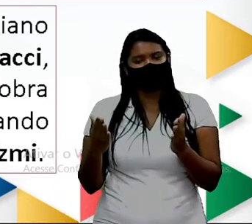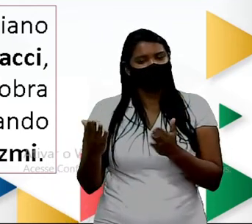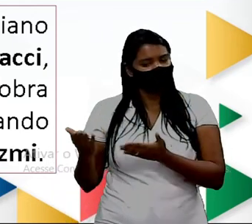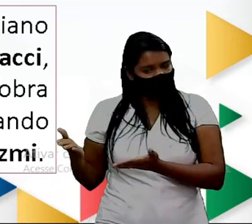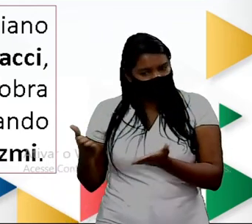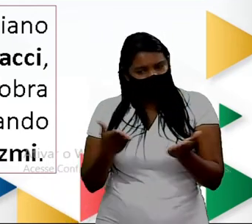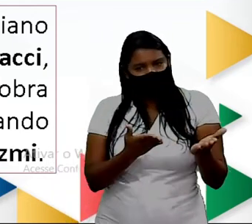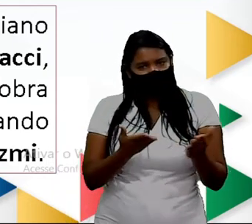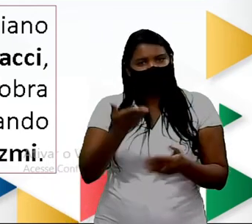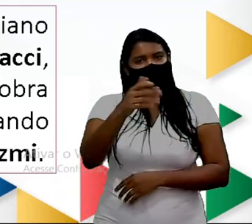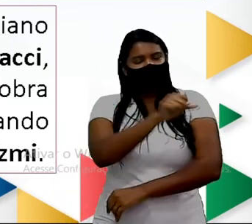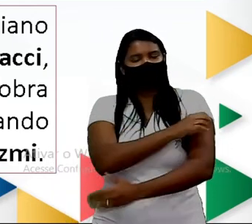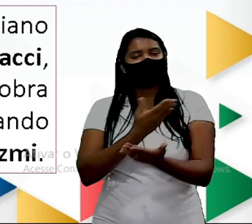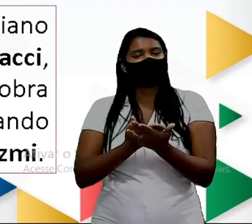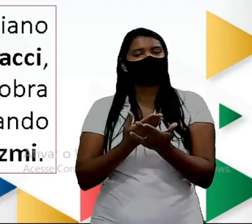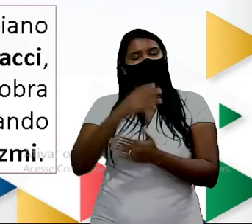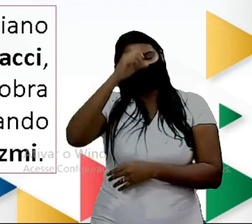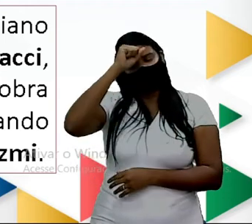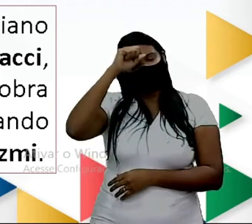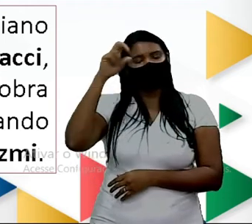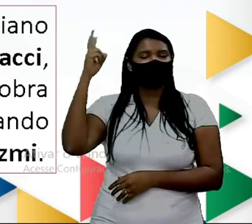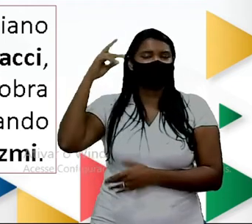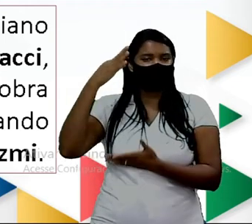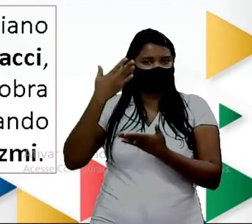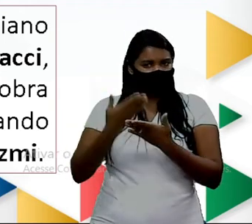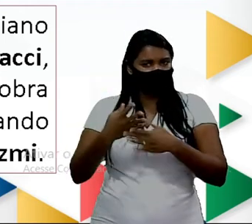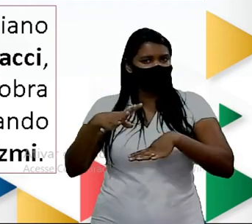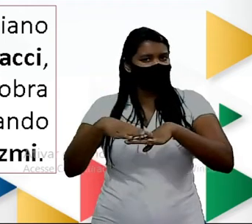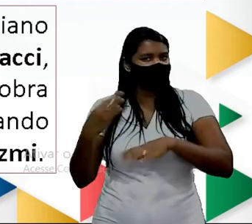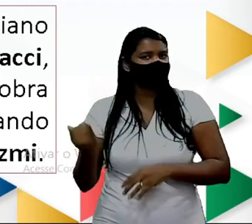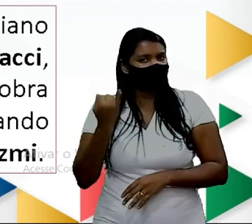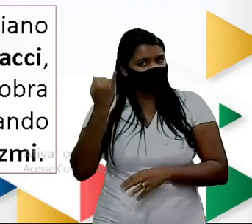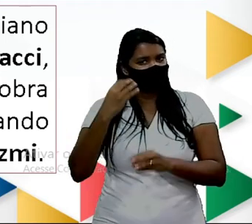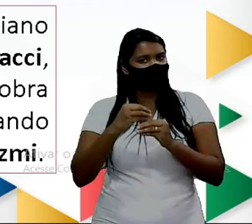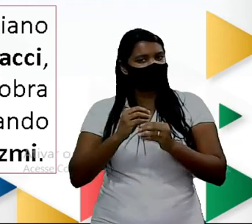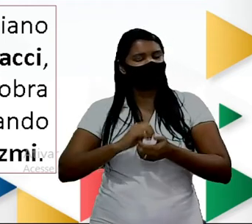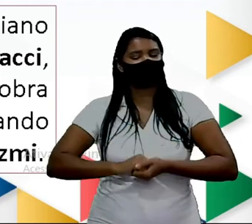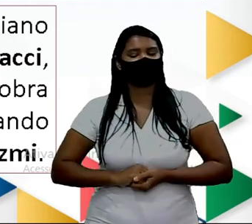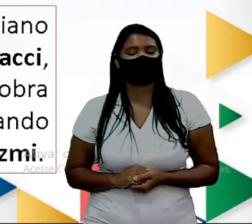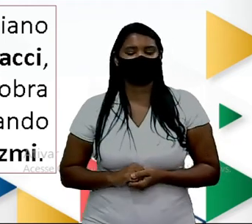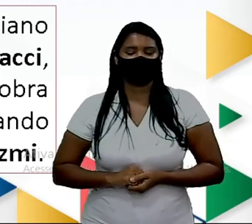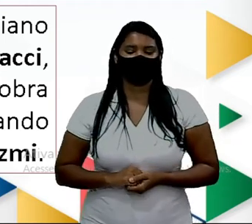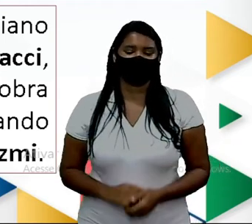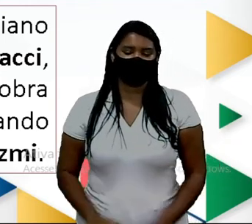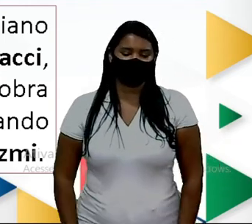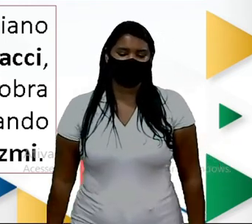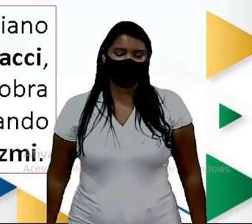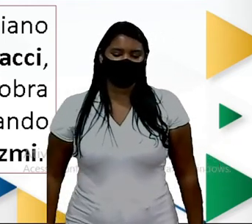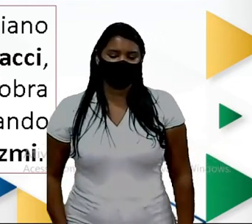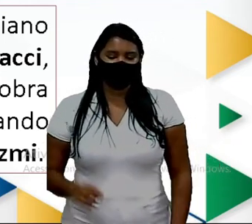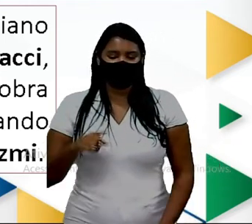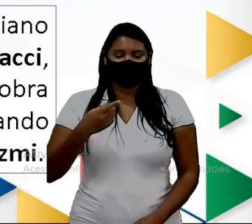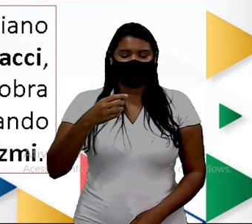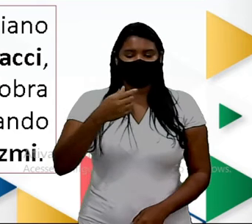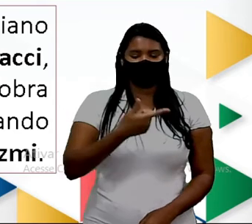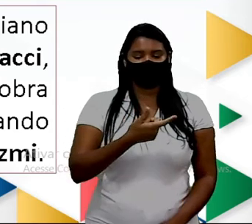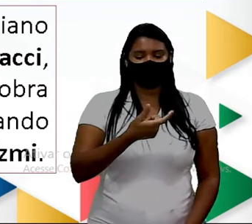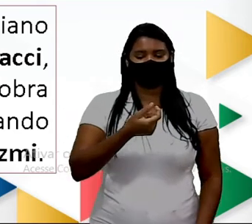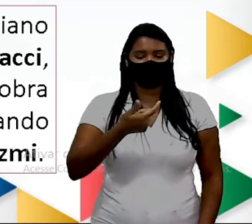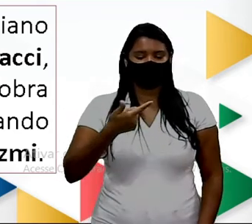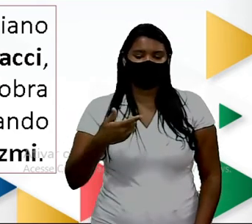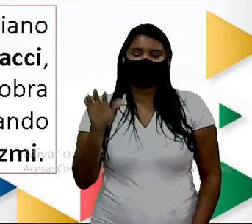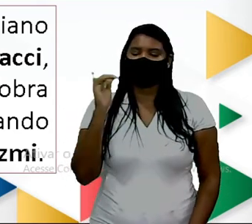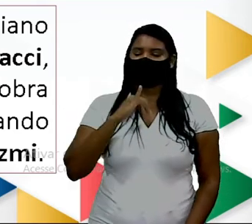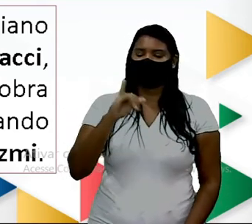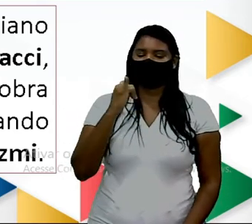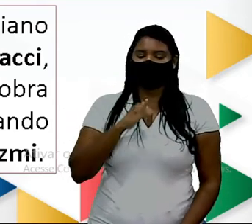para a biblioteca para aprender História da Matemática, isso é importante, viu? Então, dando um salto para 1202, o italiano Leonardo